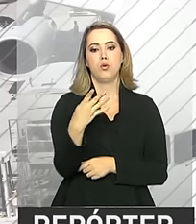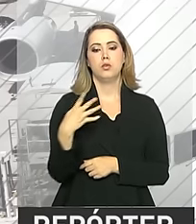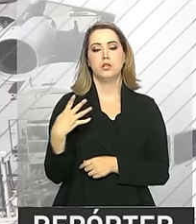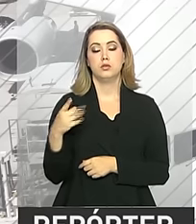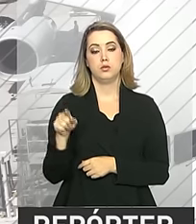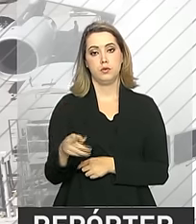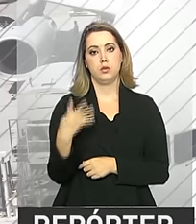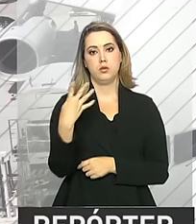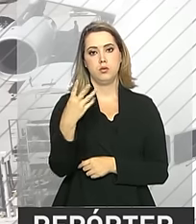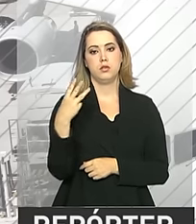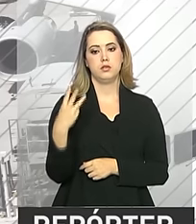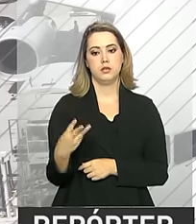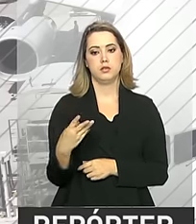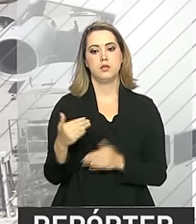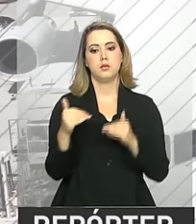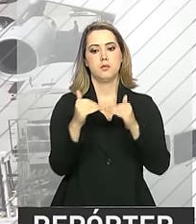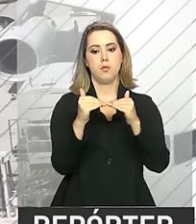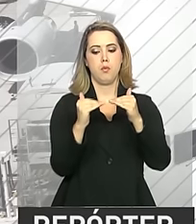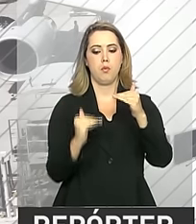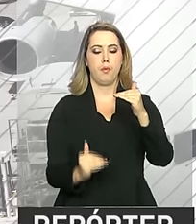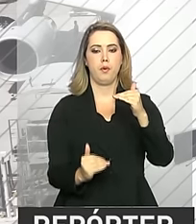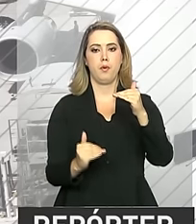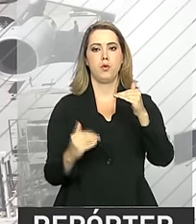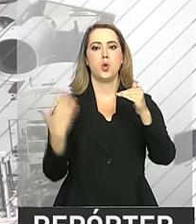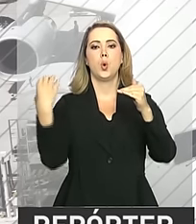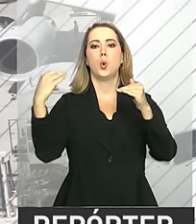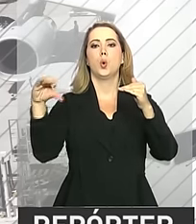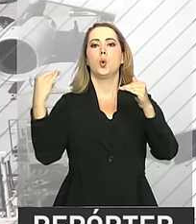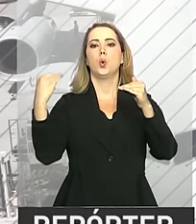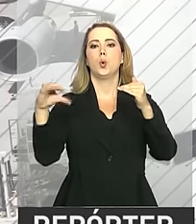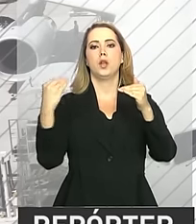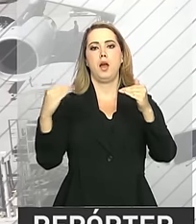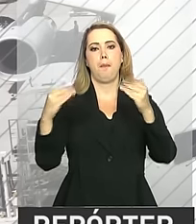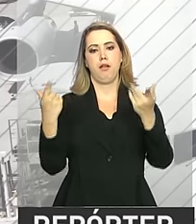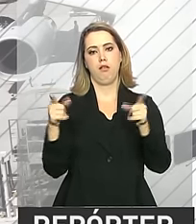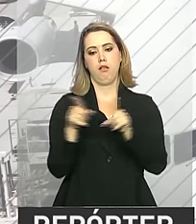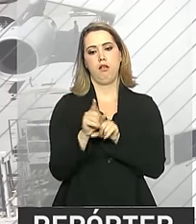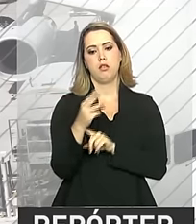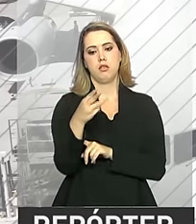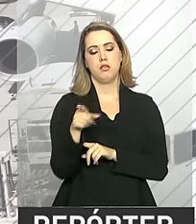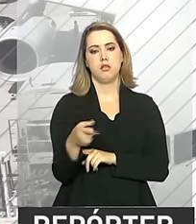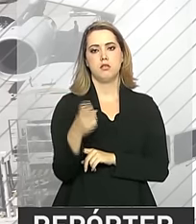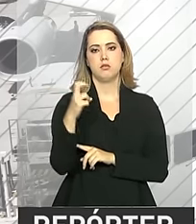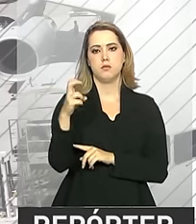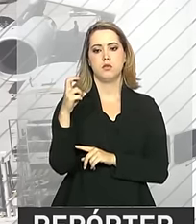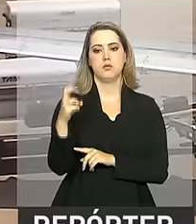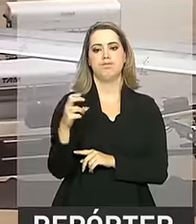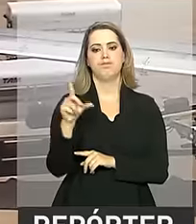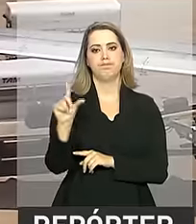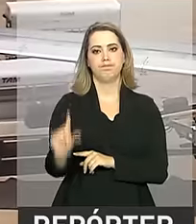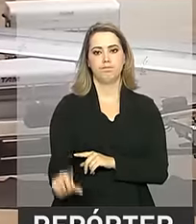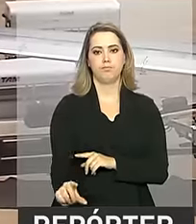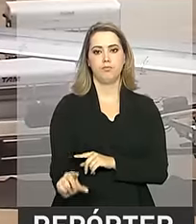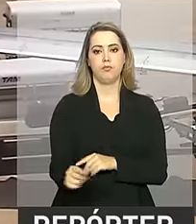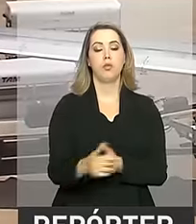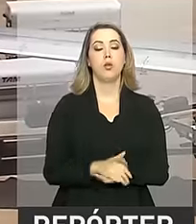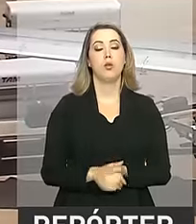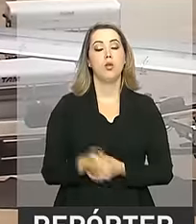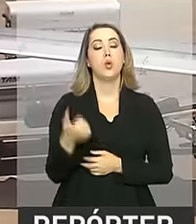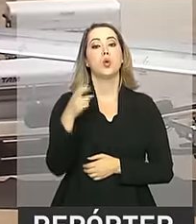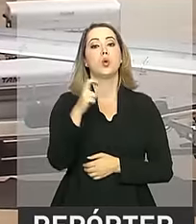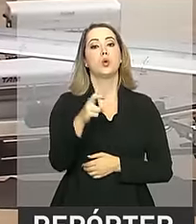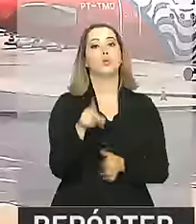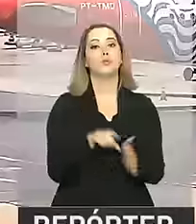na última posição ficou o aeroporto de Cuiabá, com nota média de 3,55. Dos 15